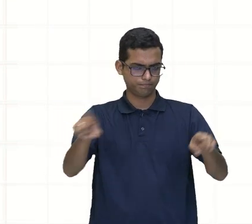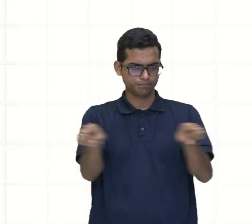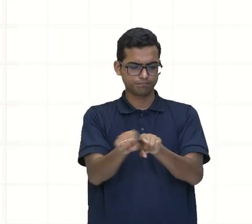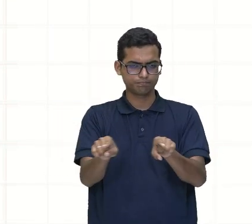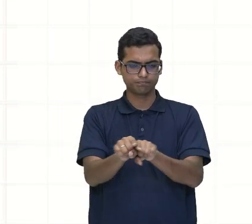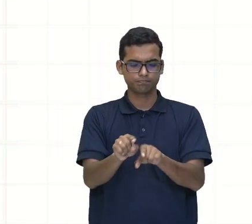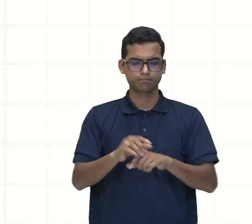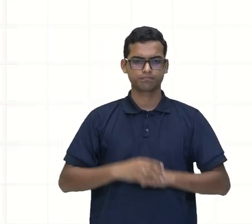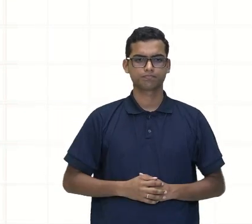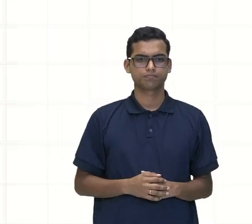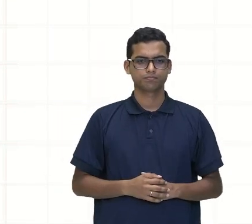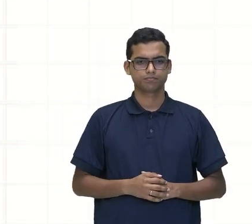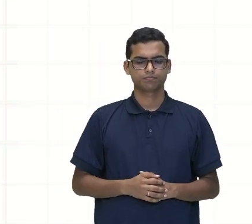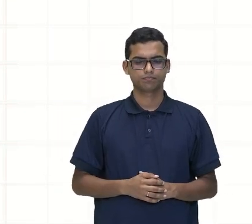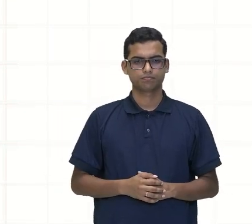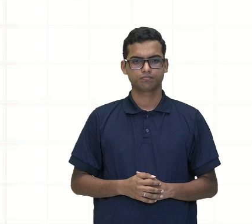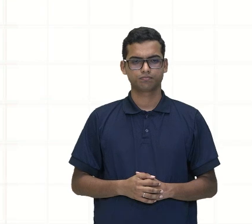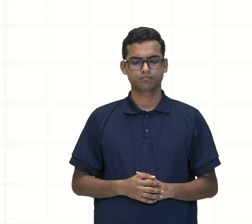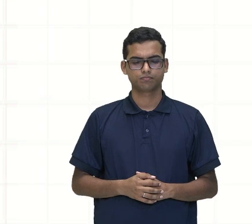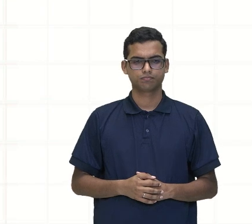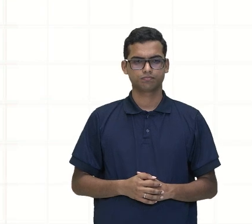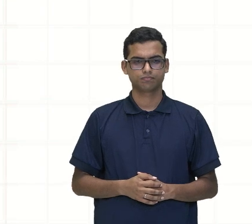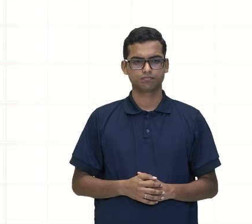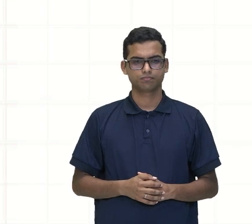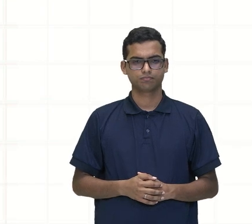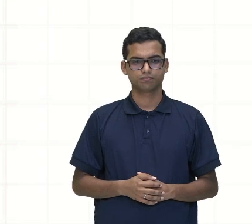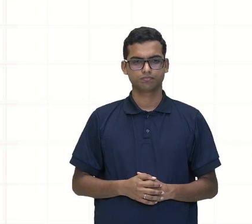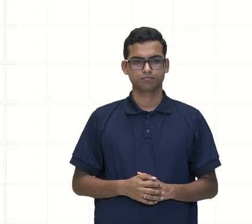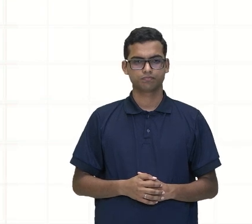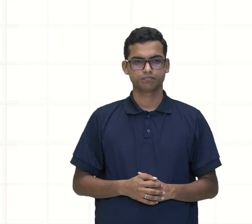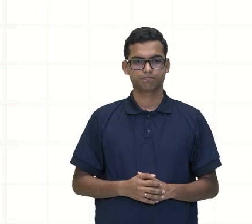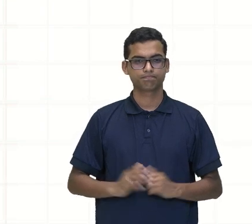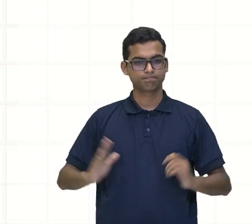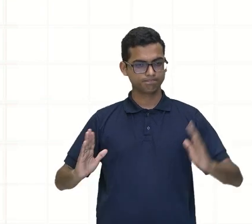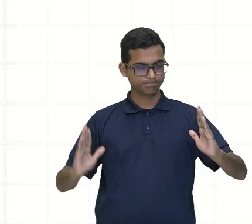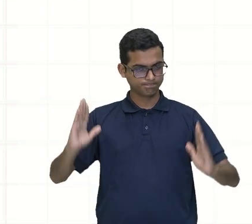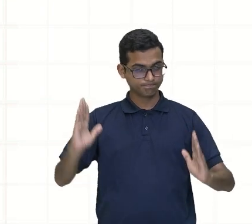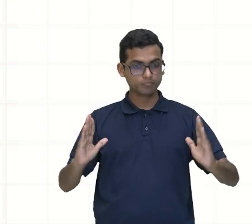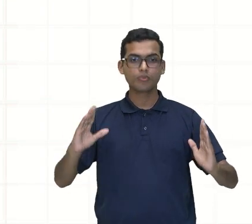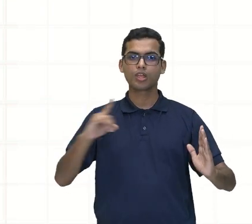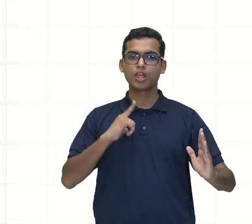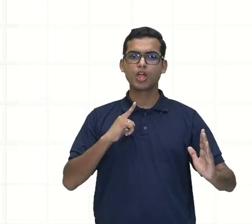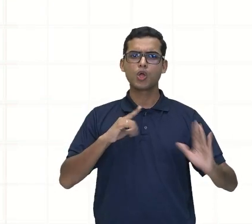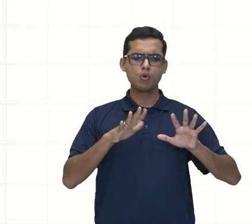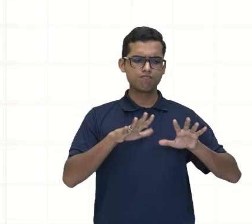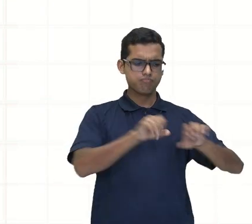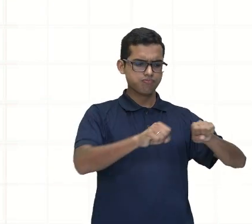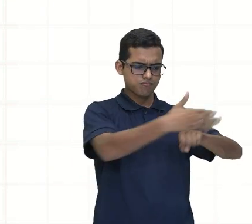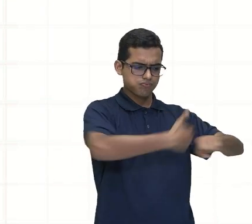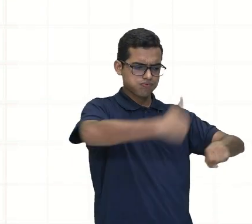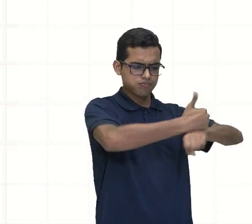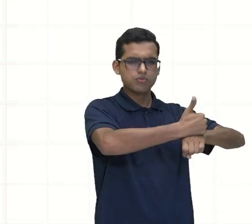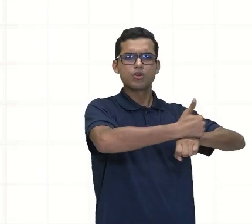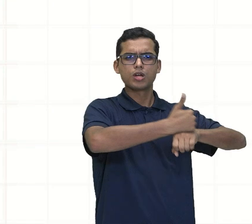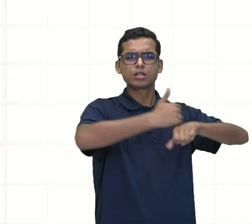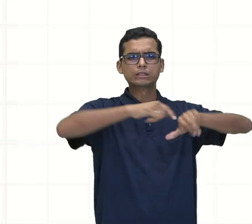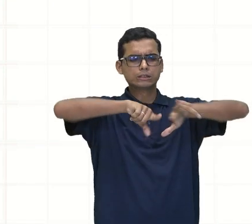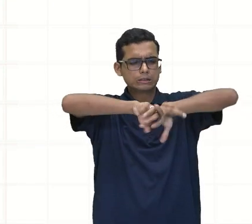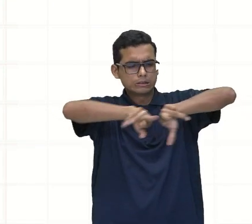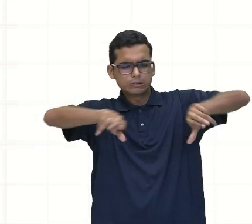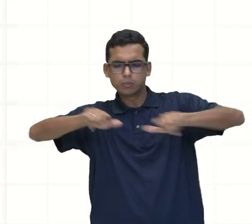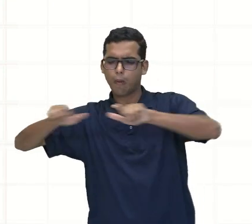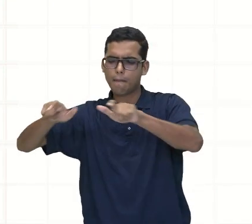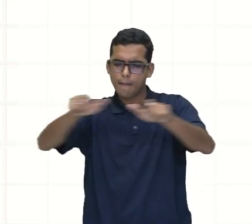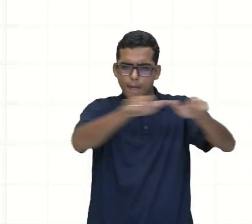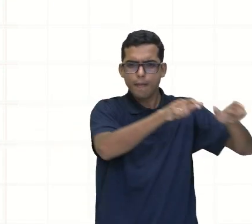observa que nesse período do mercantilismo nós temos a conquistas de territórios em outros lugares do planeta. Nós temos ali